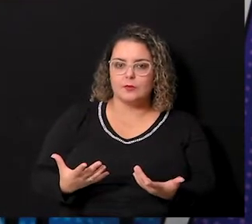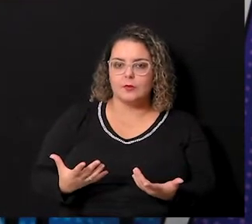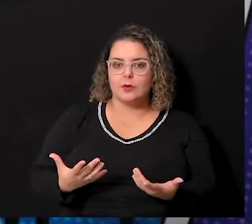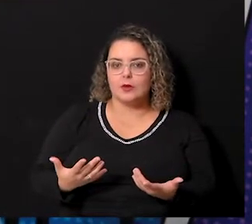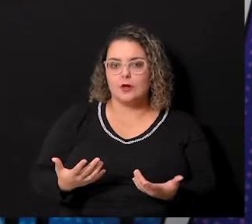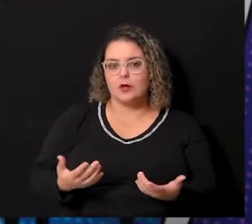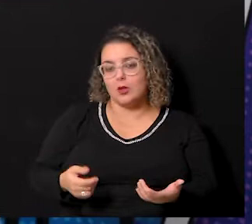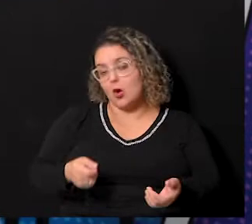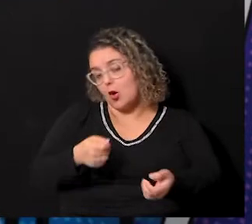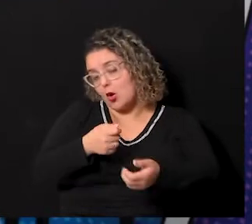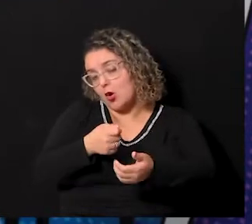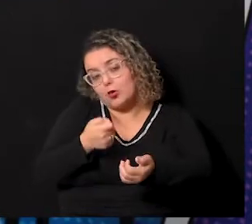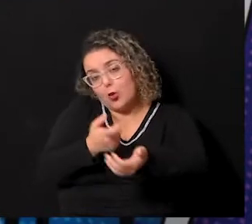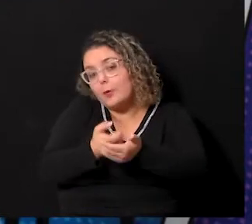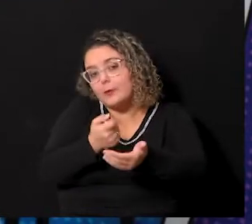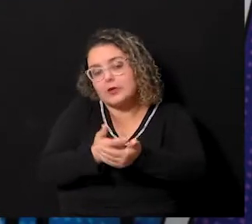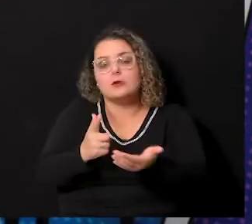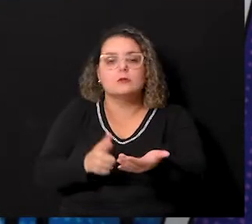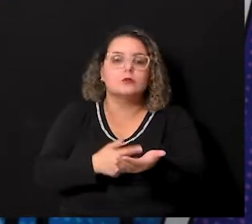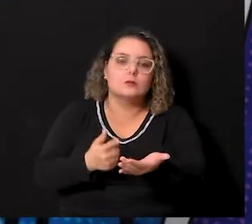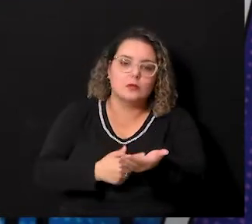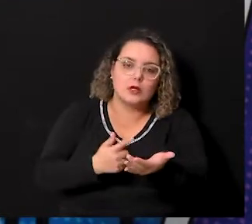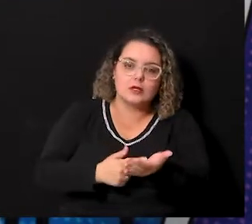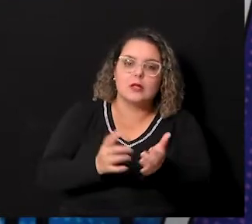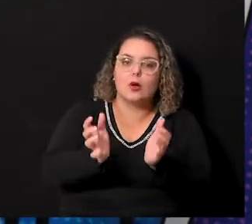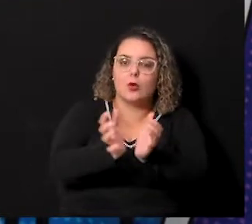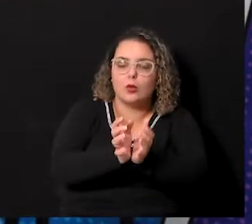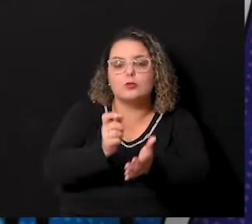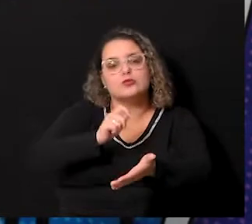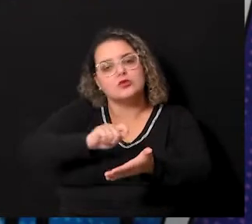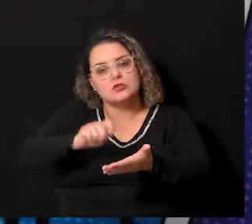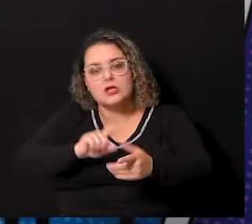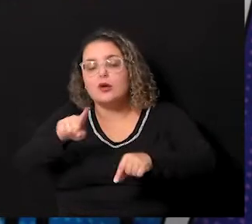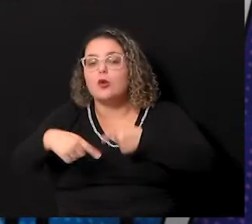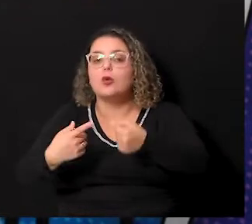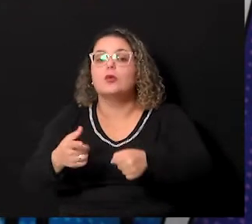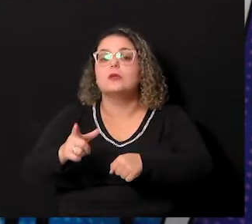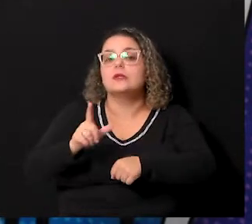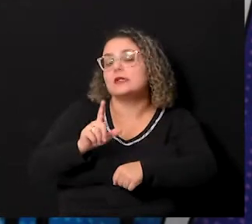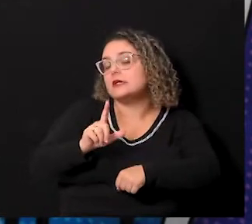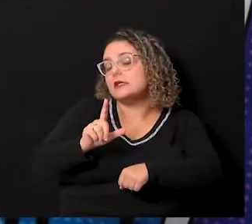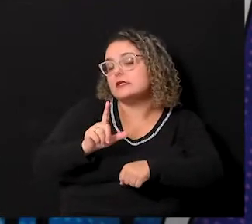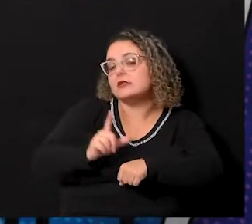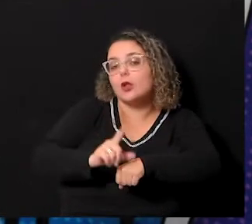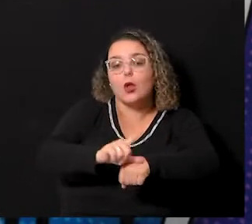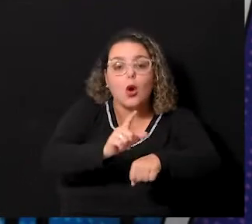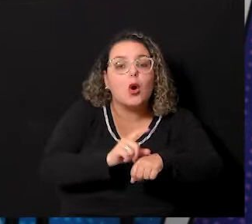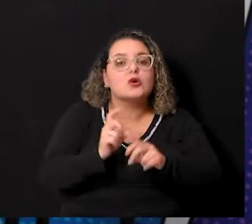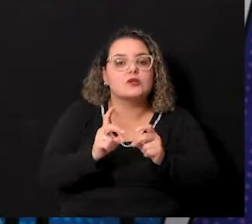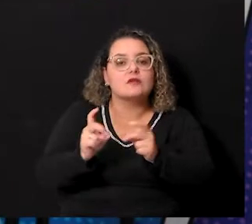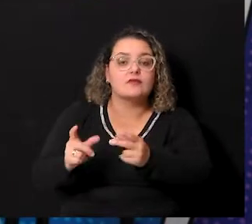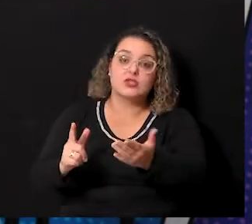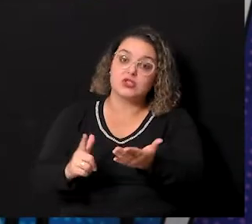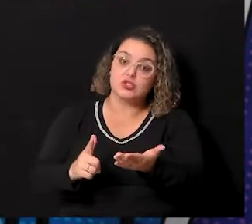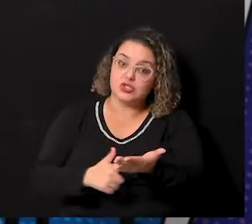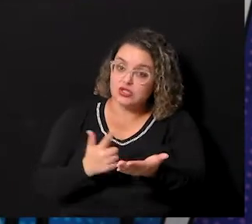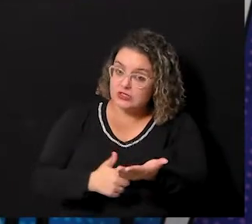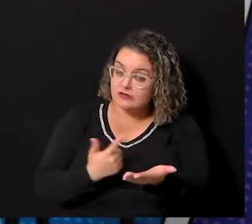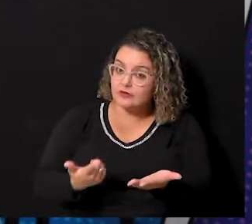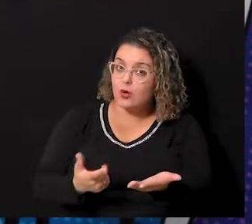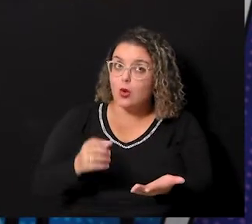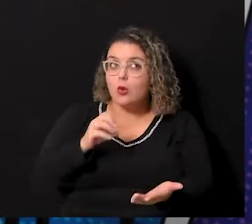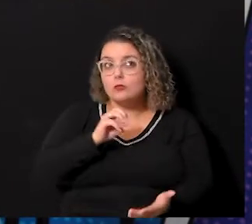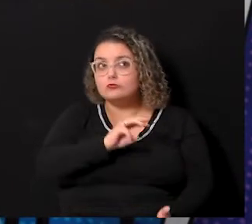é onde a gente acaba comprando mais os livros, né? Mas tem o Clube de Autores também, tem outras livrarias, mas